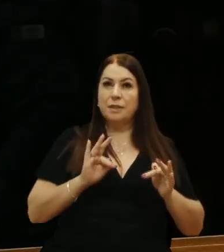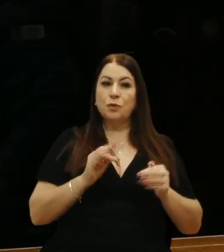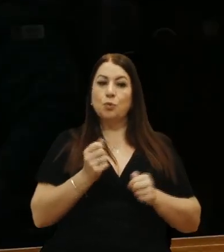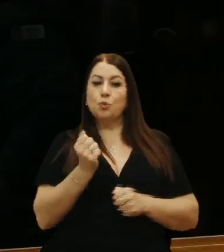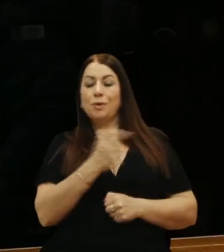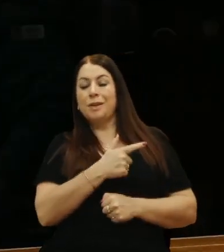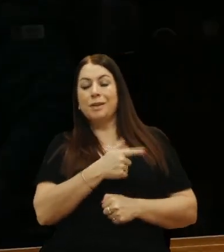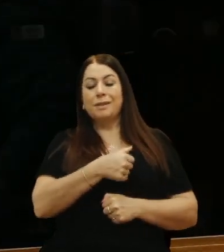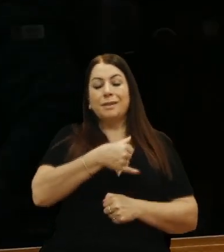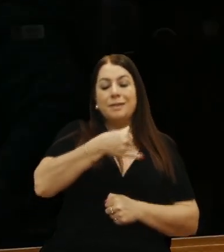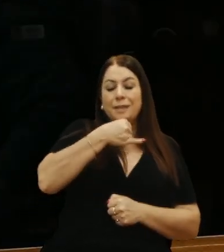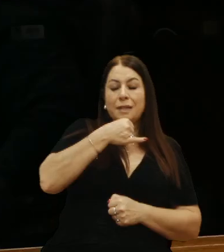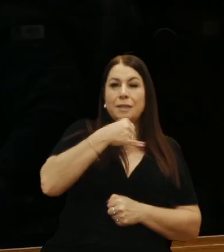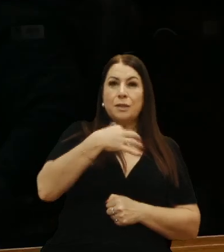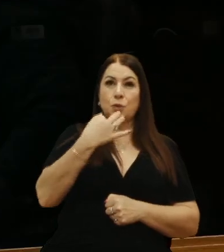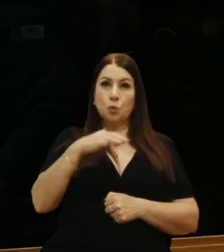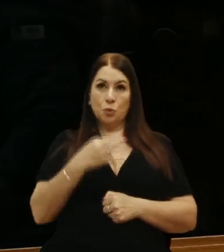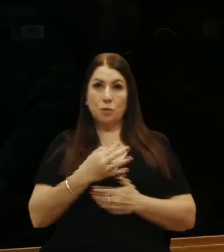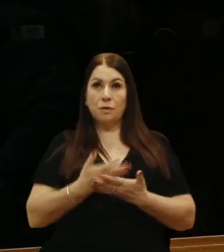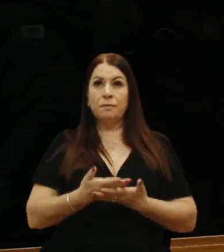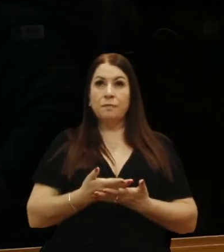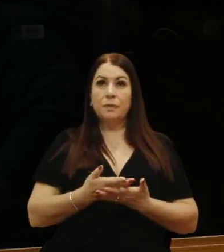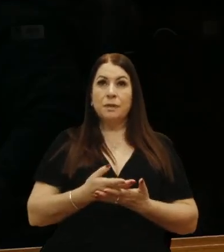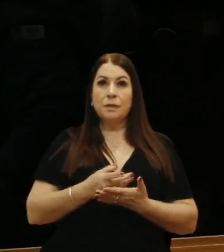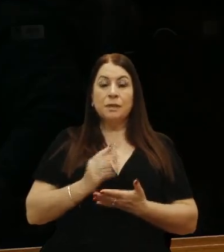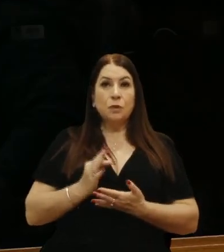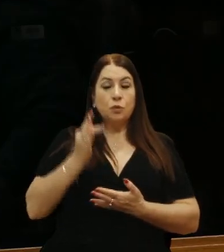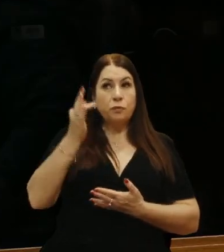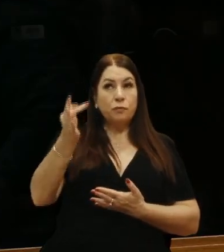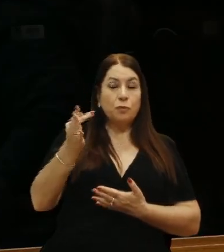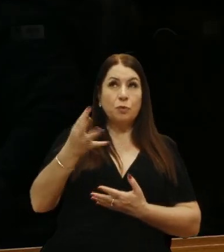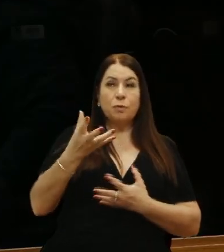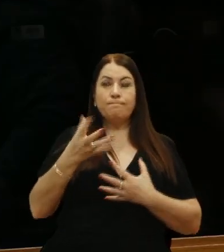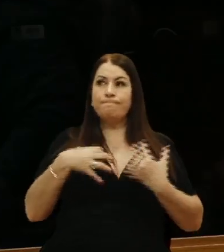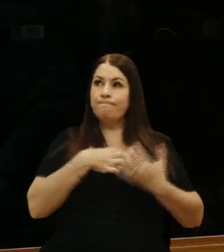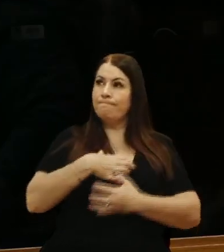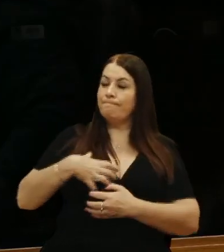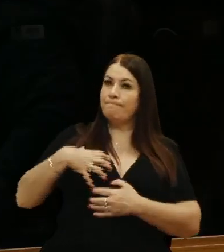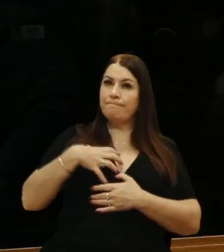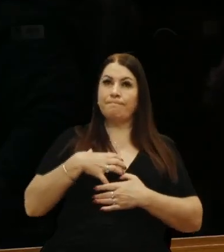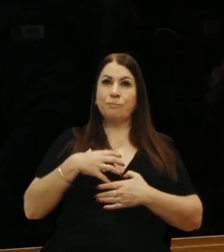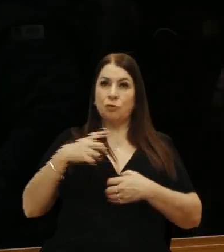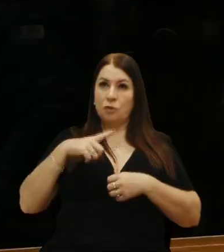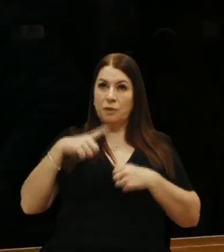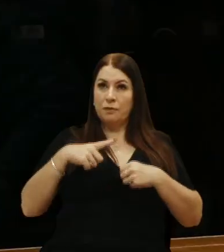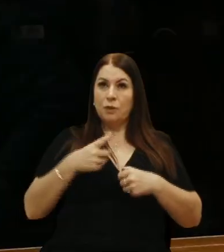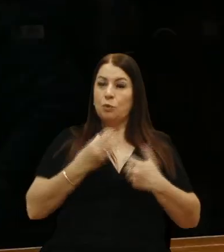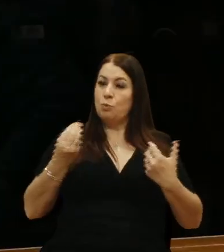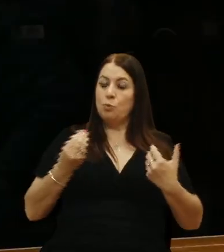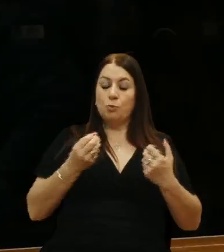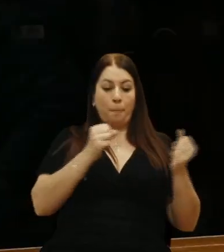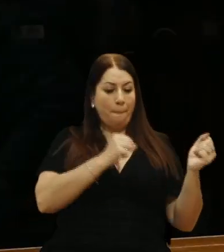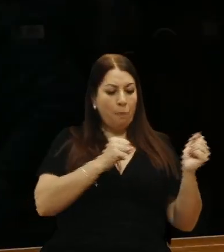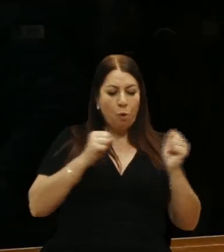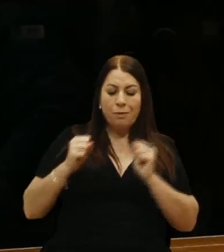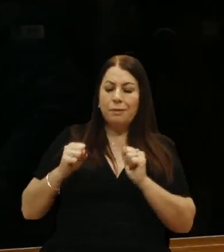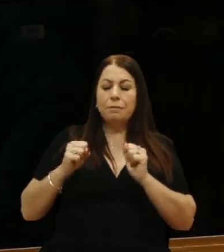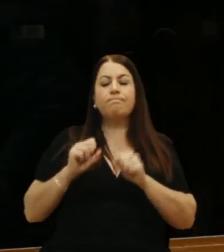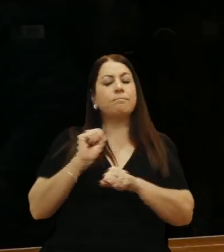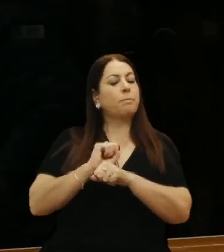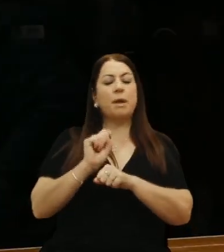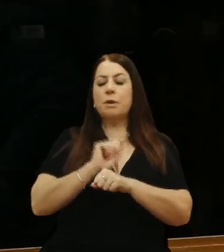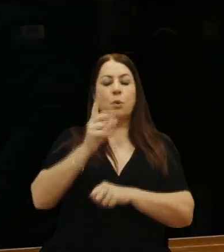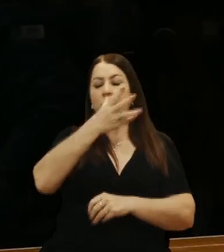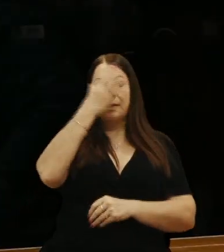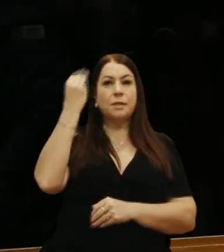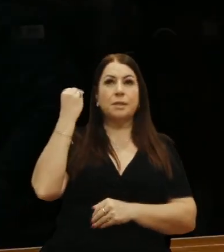e tristeza. E se na frente a agonia vier com muito poder, espero não